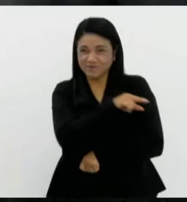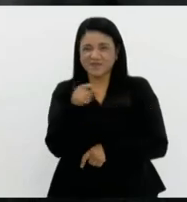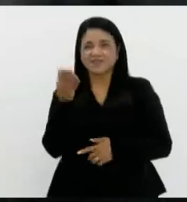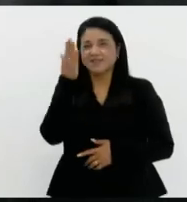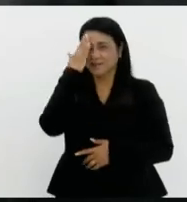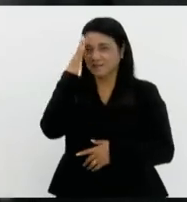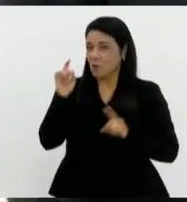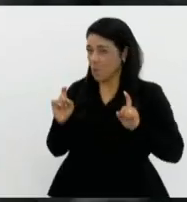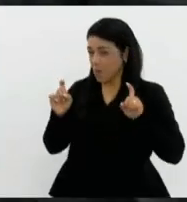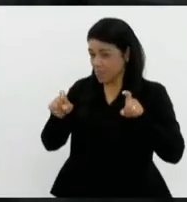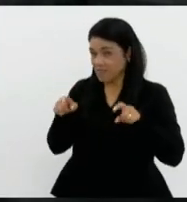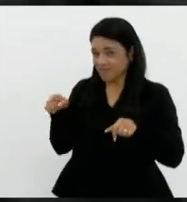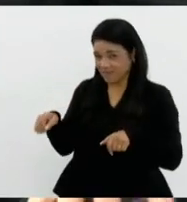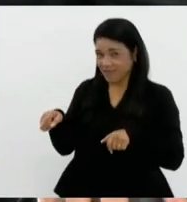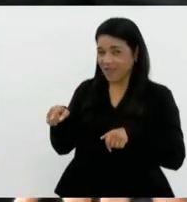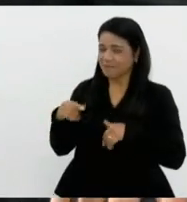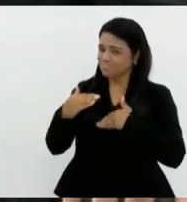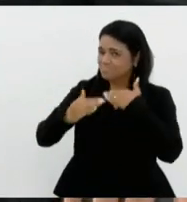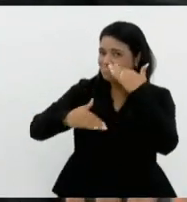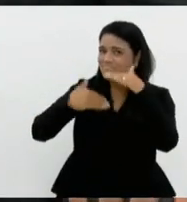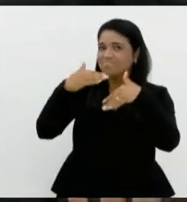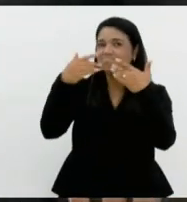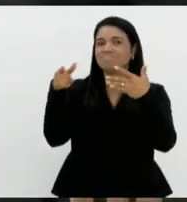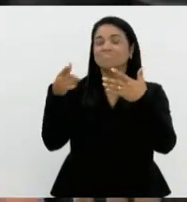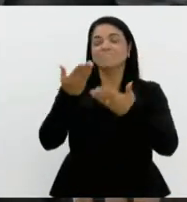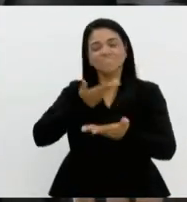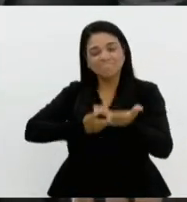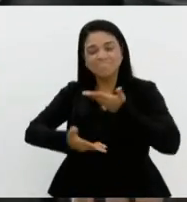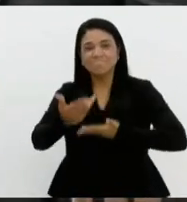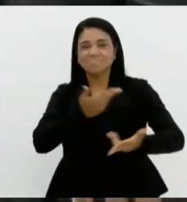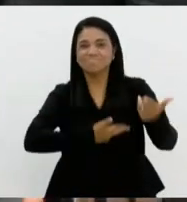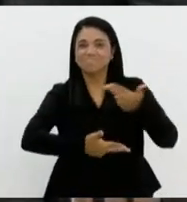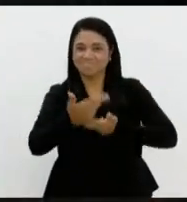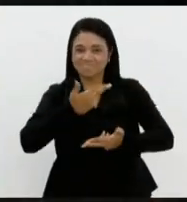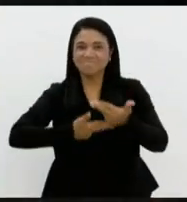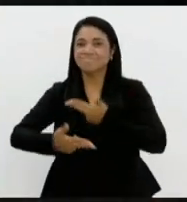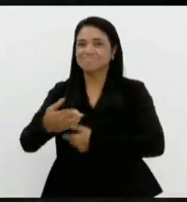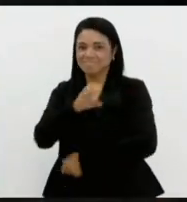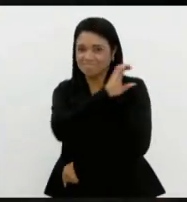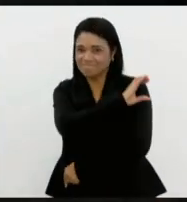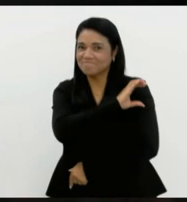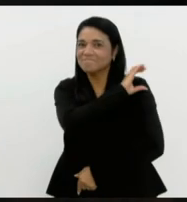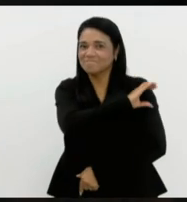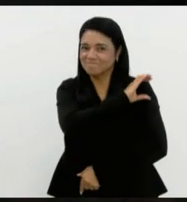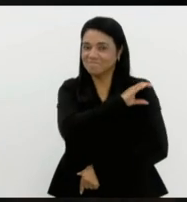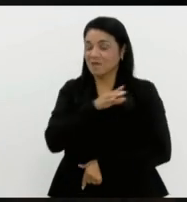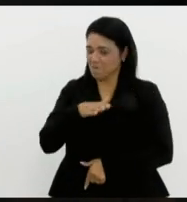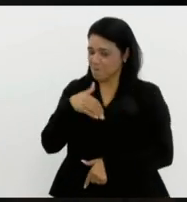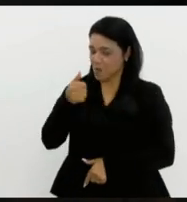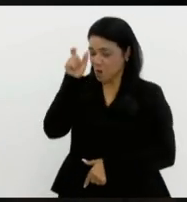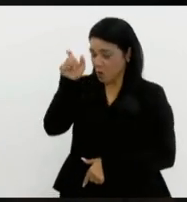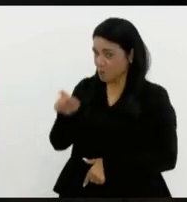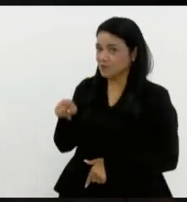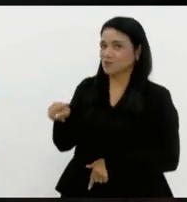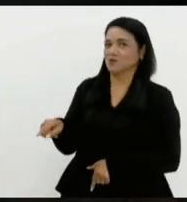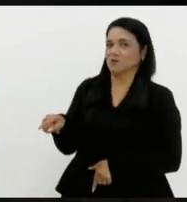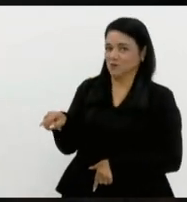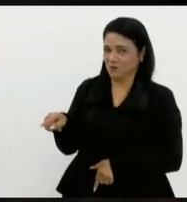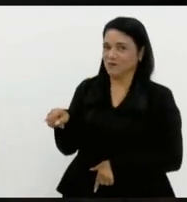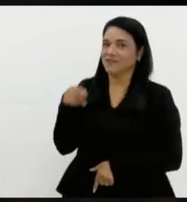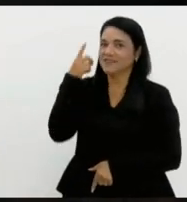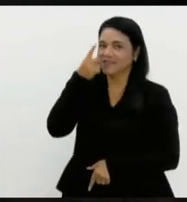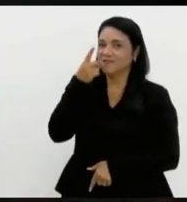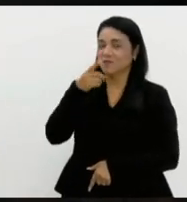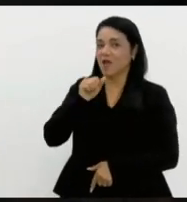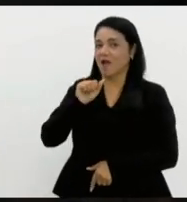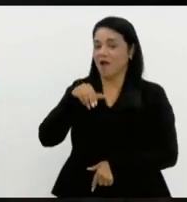crescendo a cada dia, fortalecendo essas relações campistas, né? Ele tem até melhorado como pessoa. O presidente Siciliano, no início, falava assim